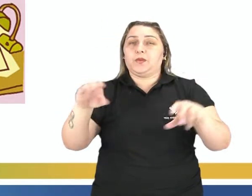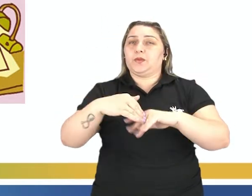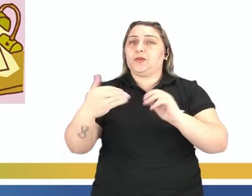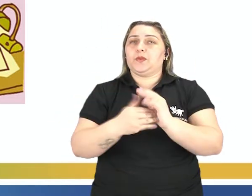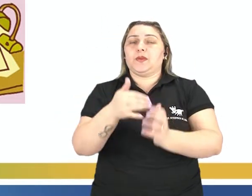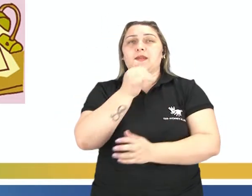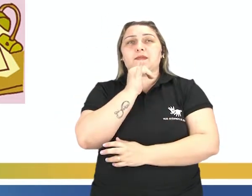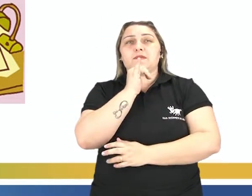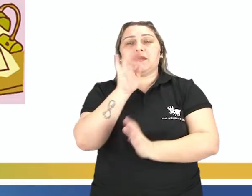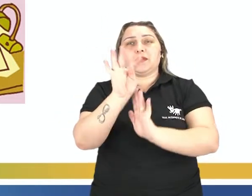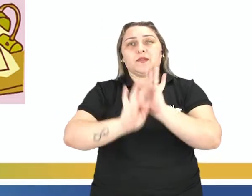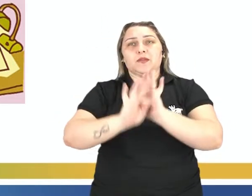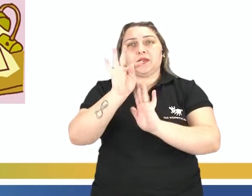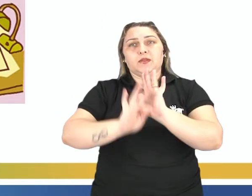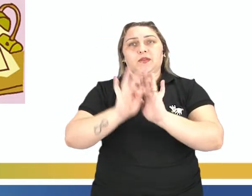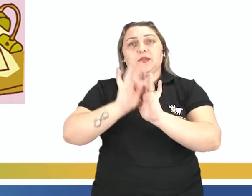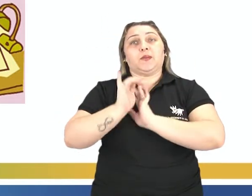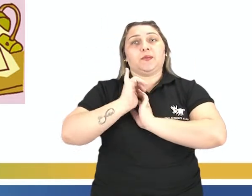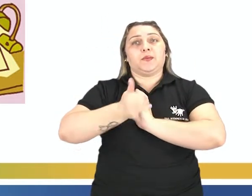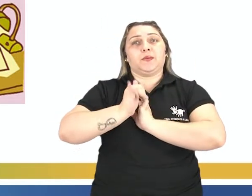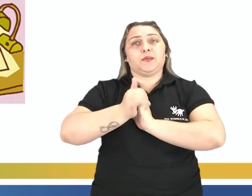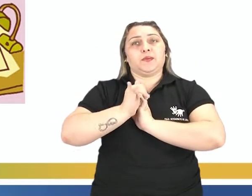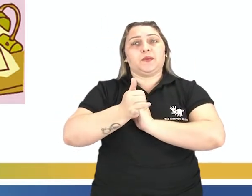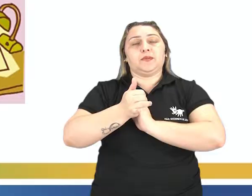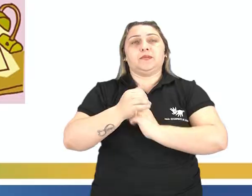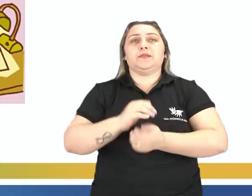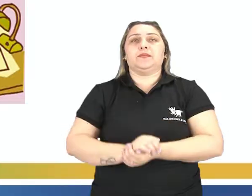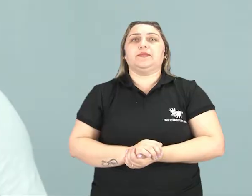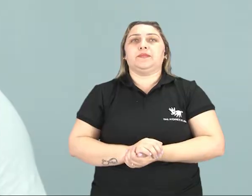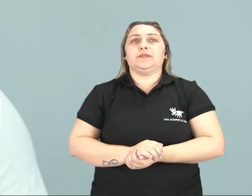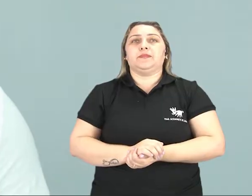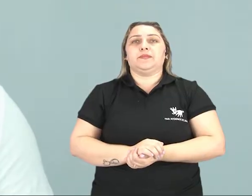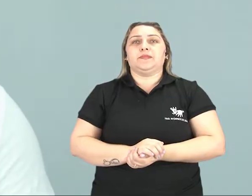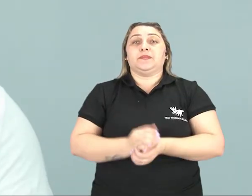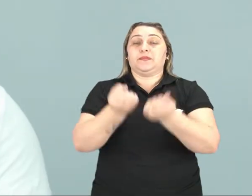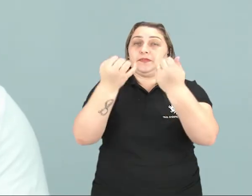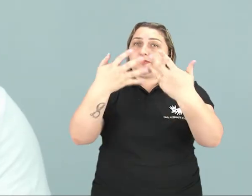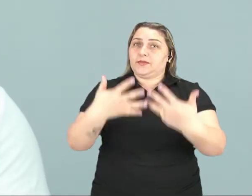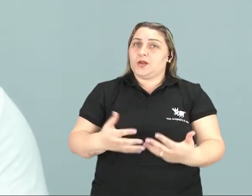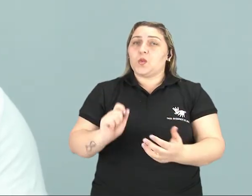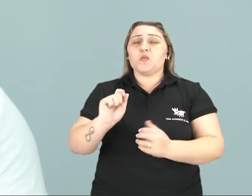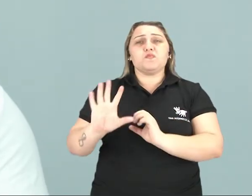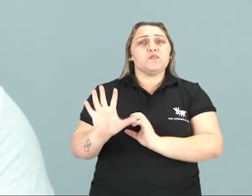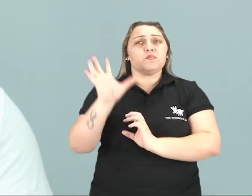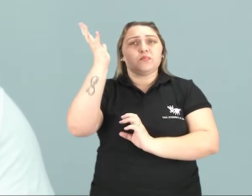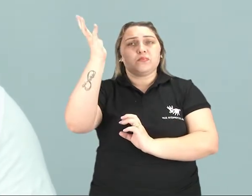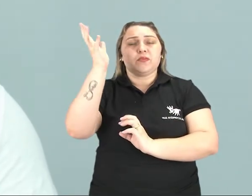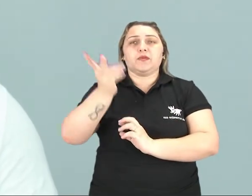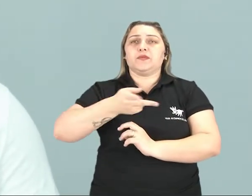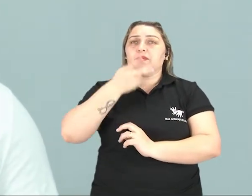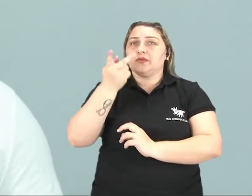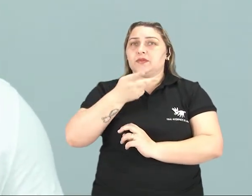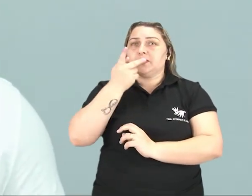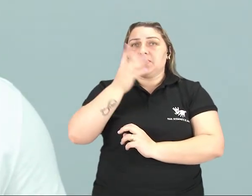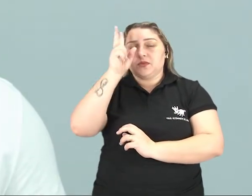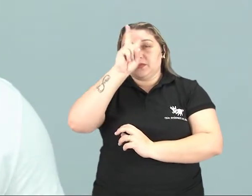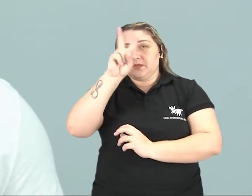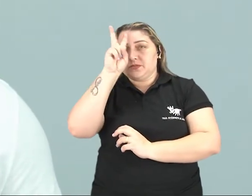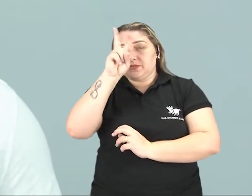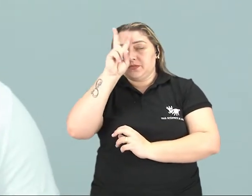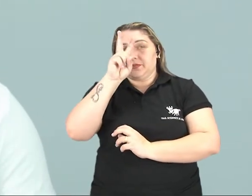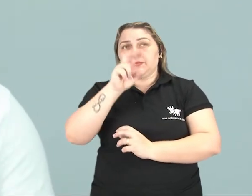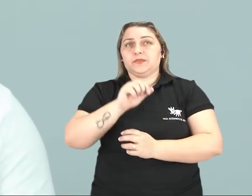quadrinhos, todos esses são exemplos de textos narrativos. Eles estão contando algo, falando sobre